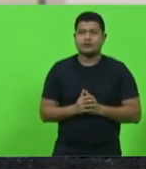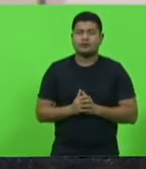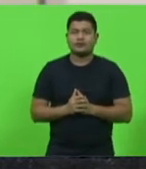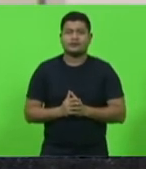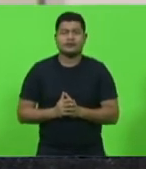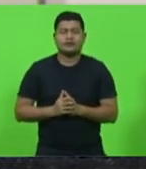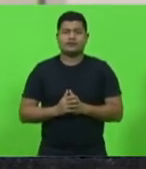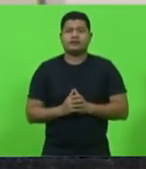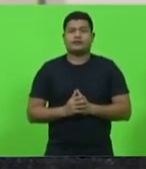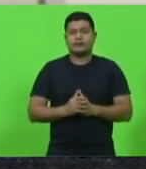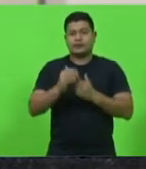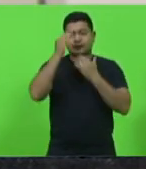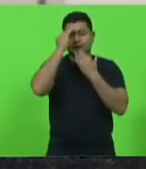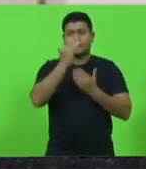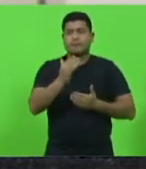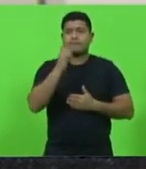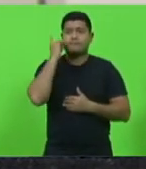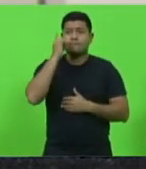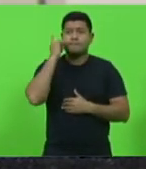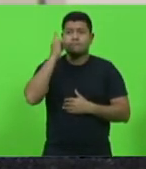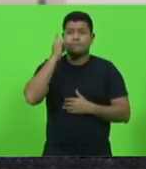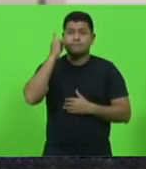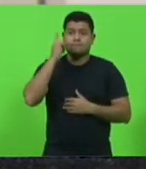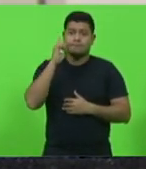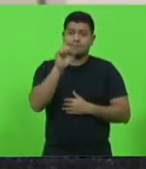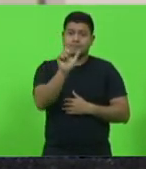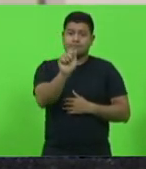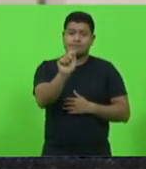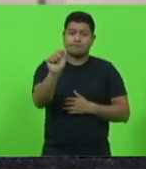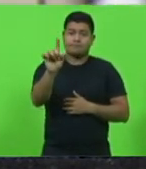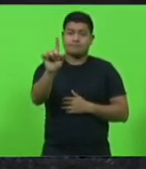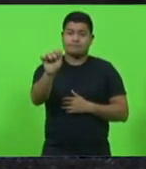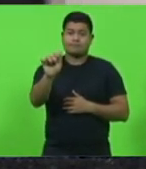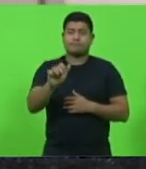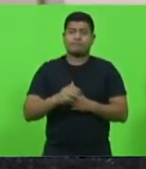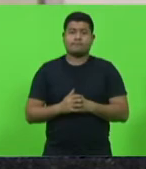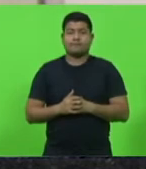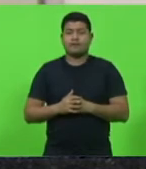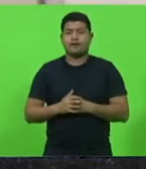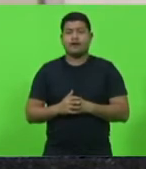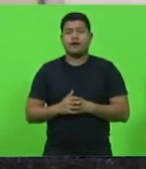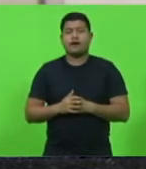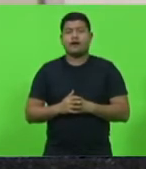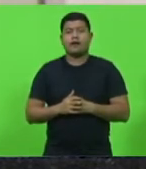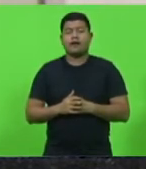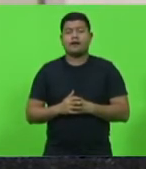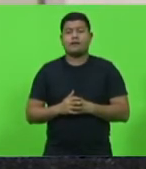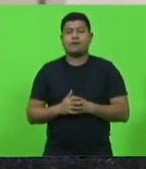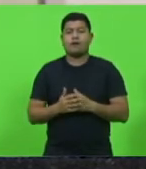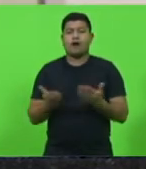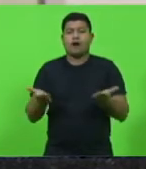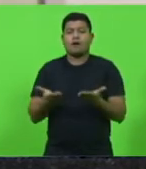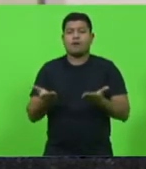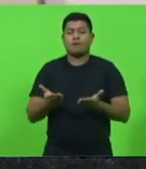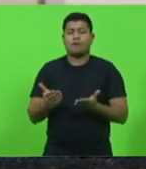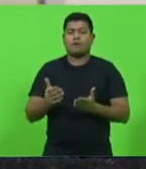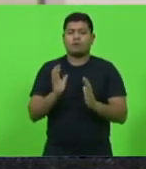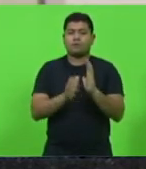Obrigado, deputada Ada De Luca. Próximo partido, o Partido dos Trabalhadores, por